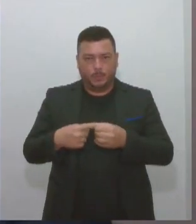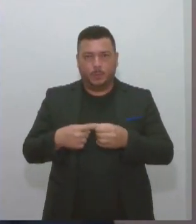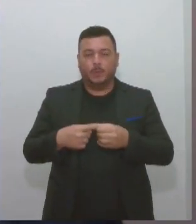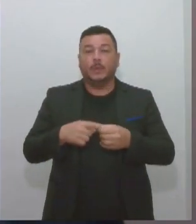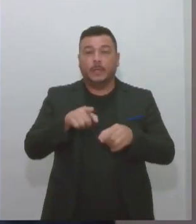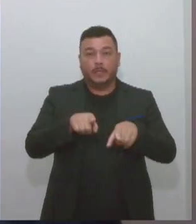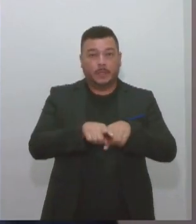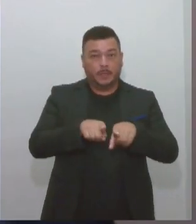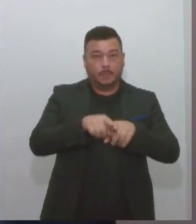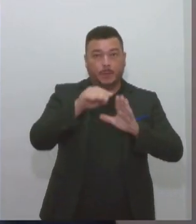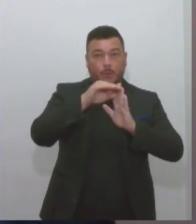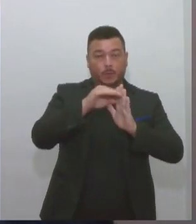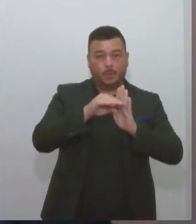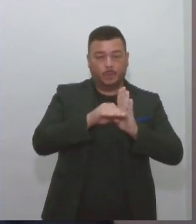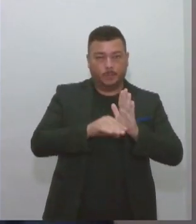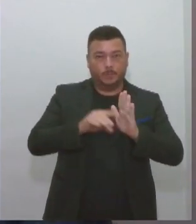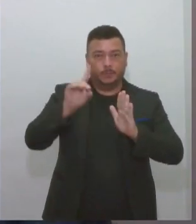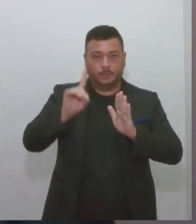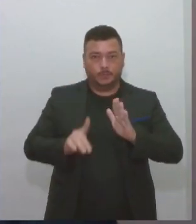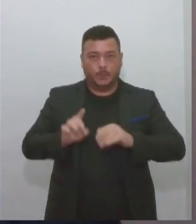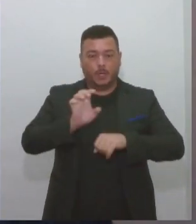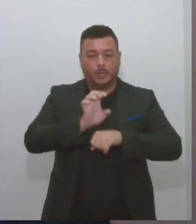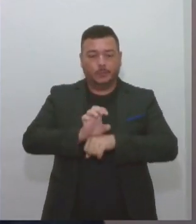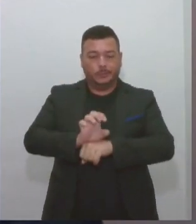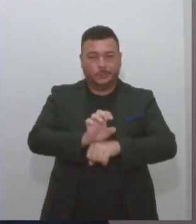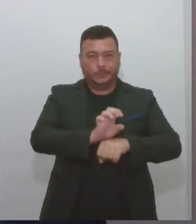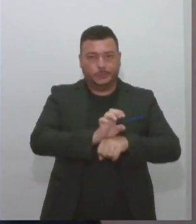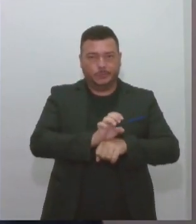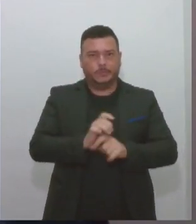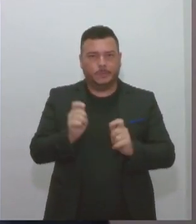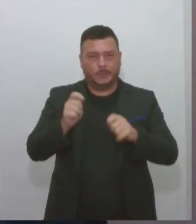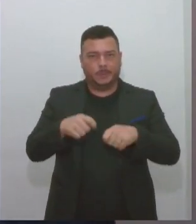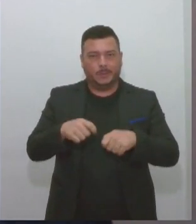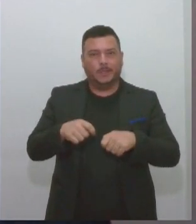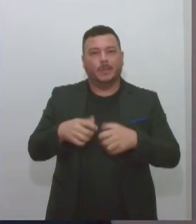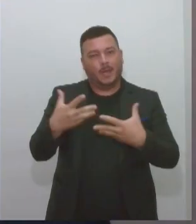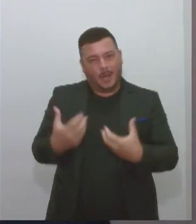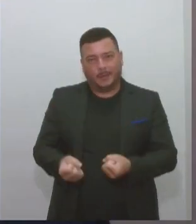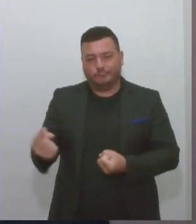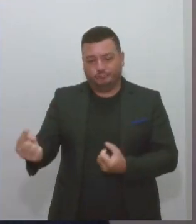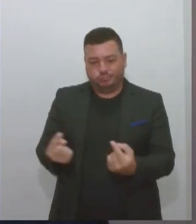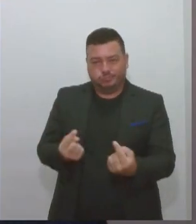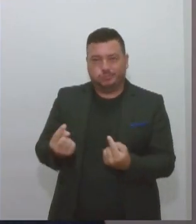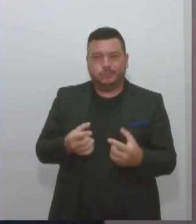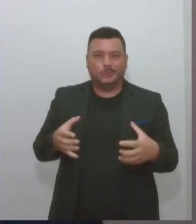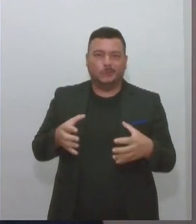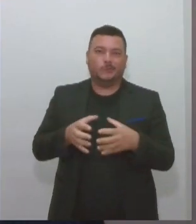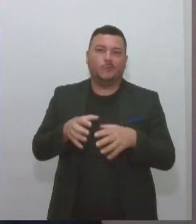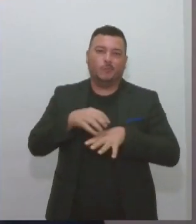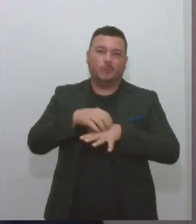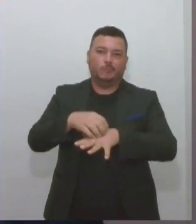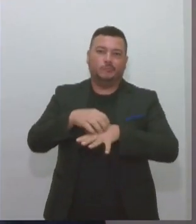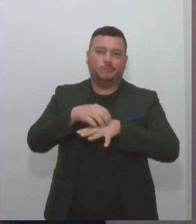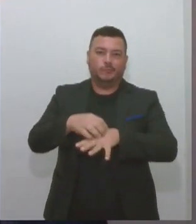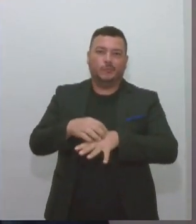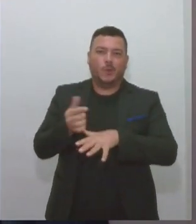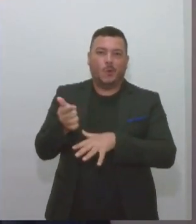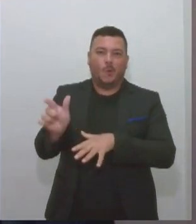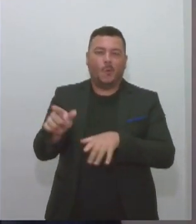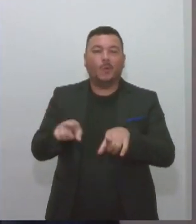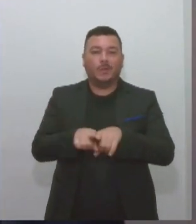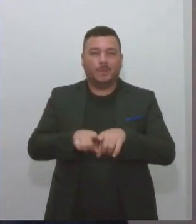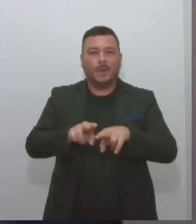transporte estadual, ele contemple, né, essa categoria do transporte alternativo e traga a segurança